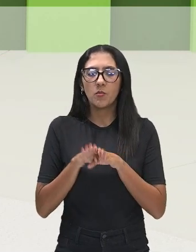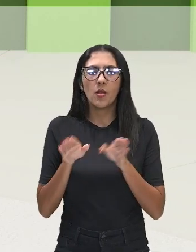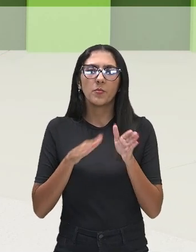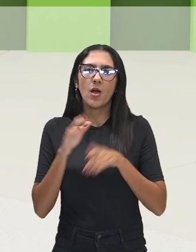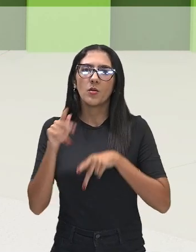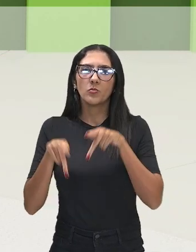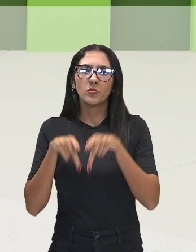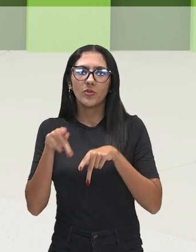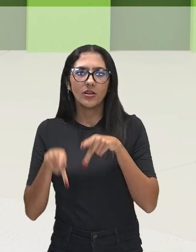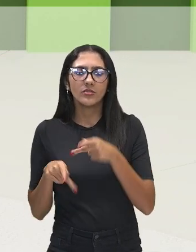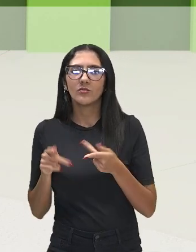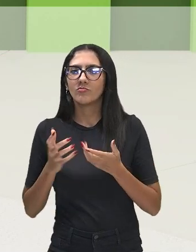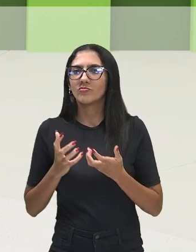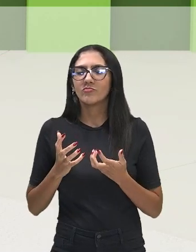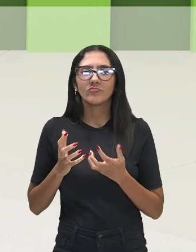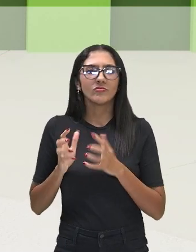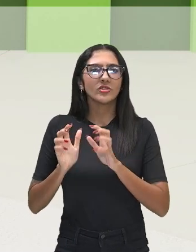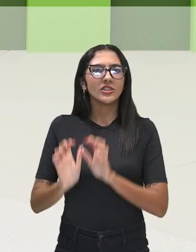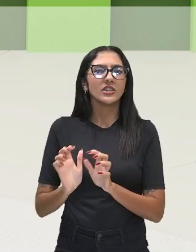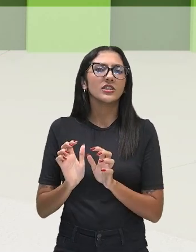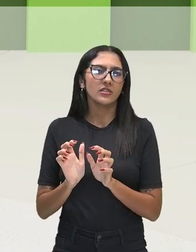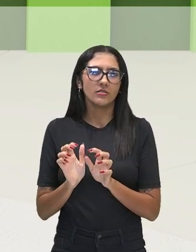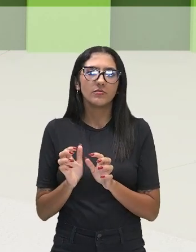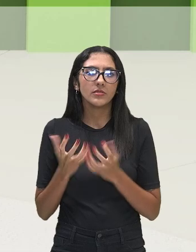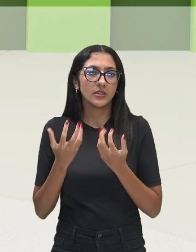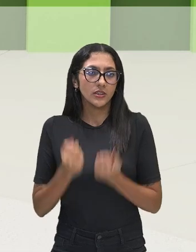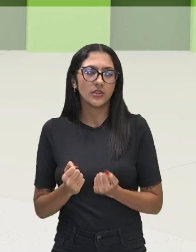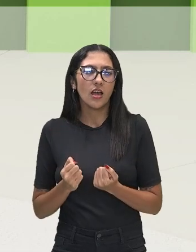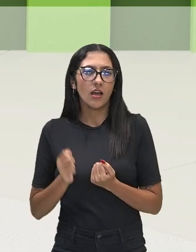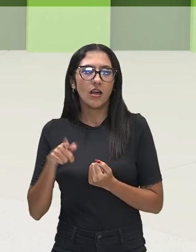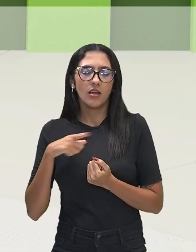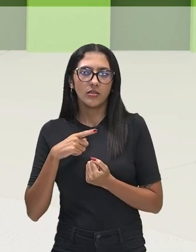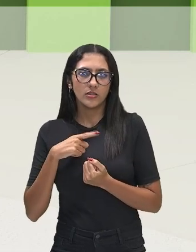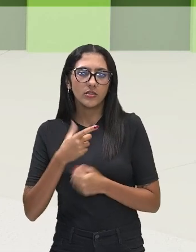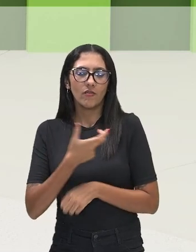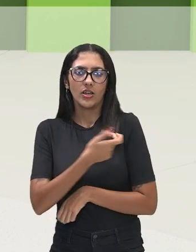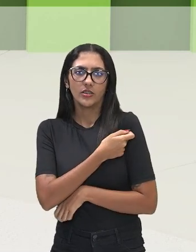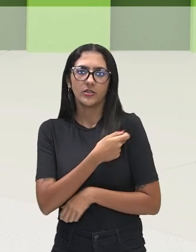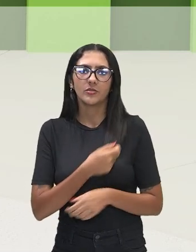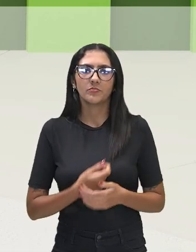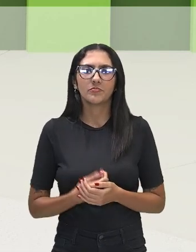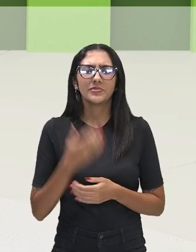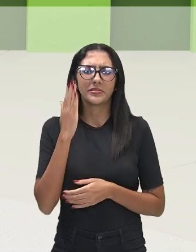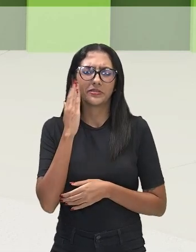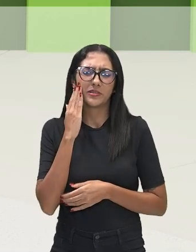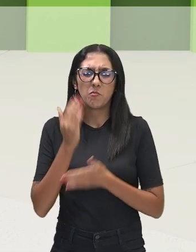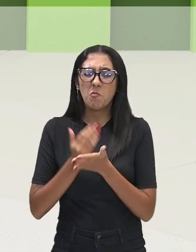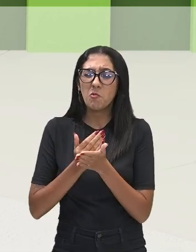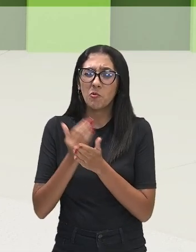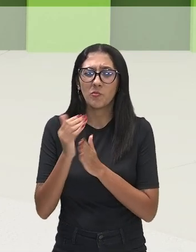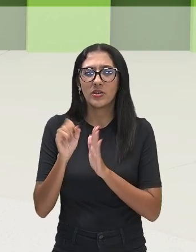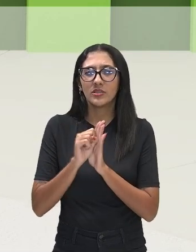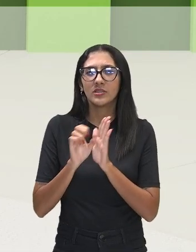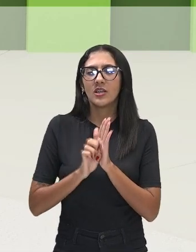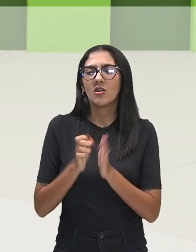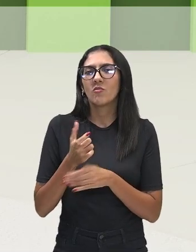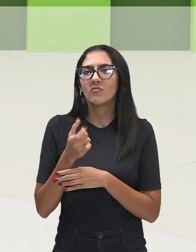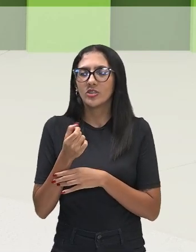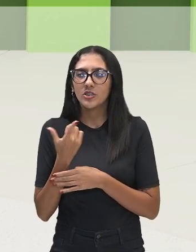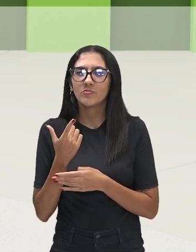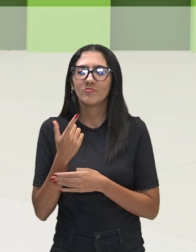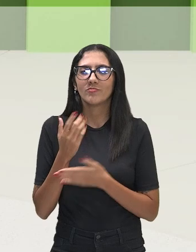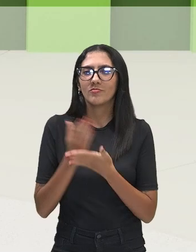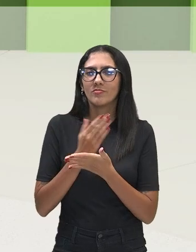resistência popular em tomar essa vacina, pois, né, naquele período, início do século XX, as pessoas não